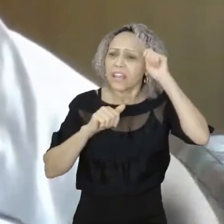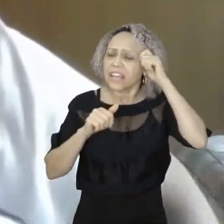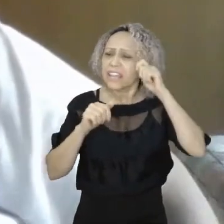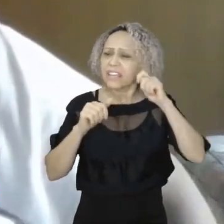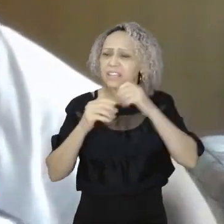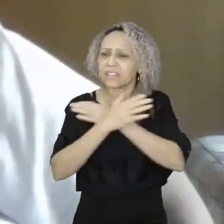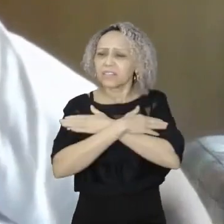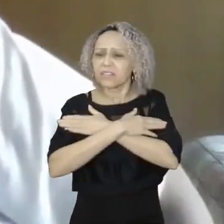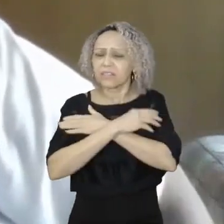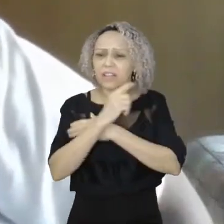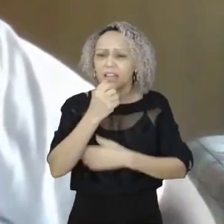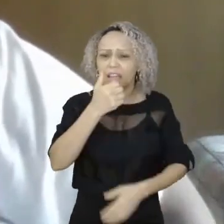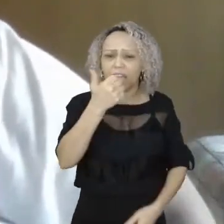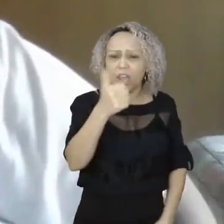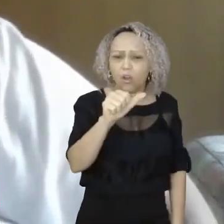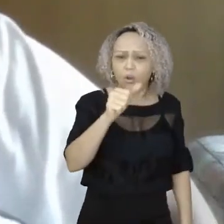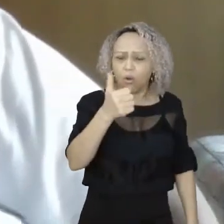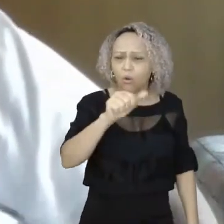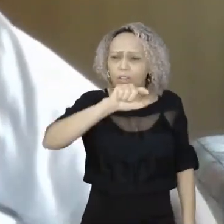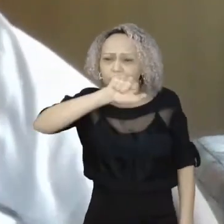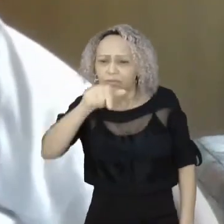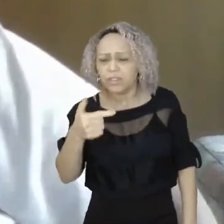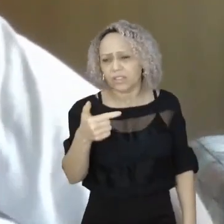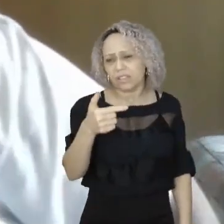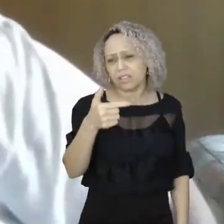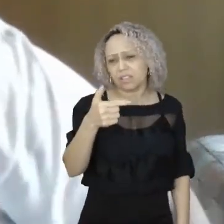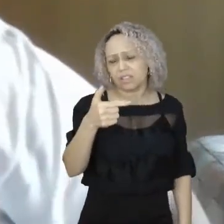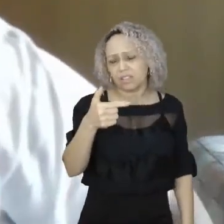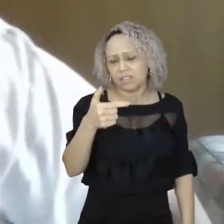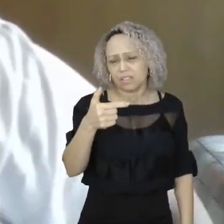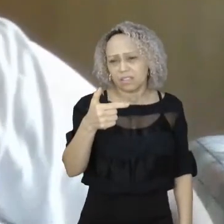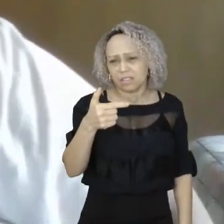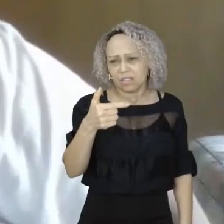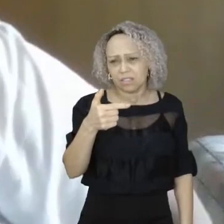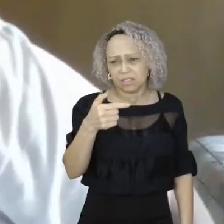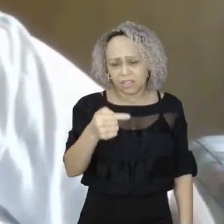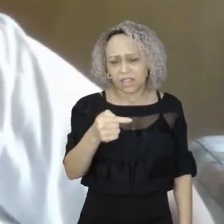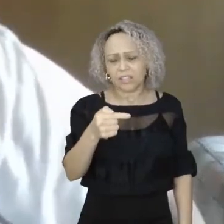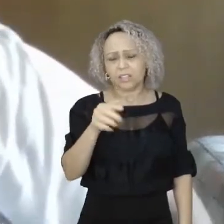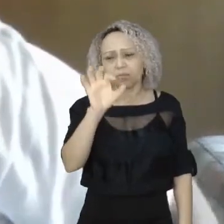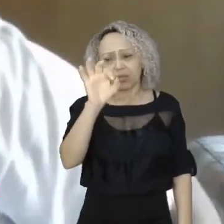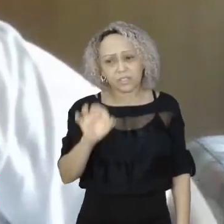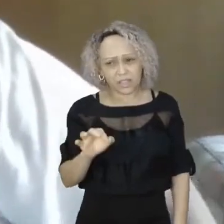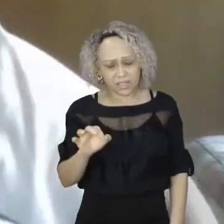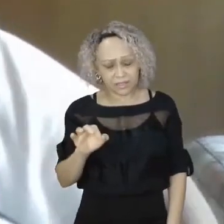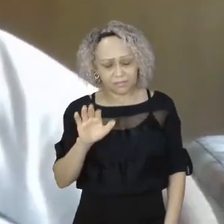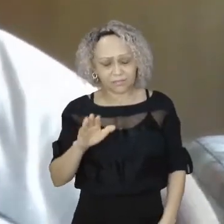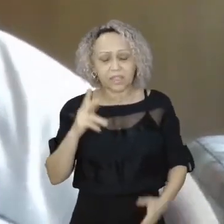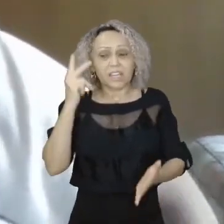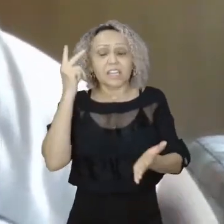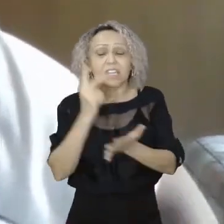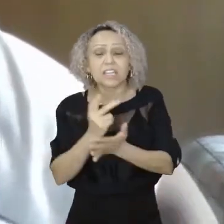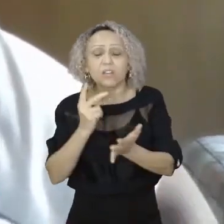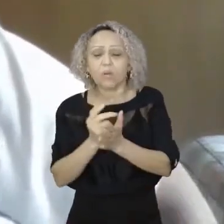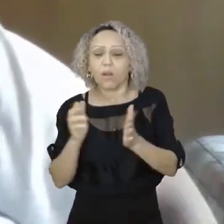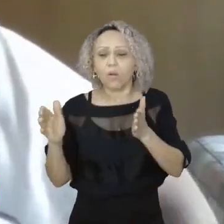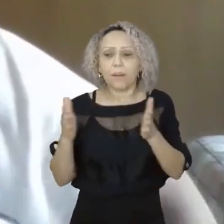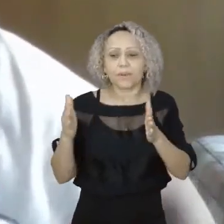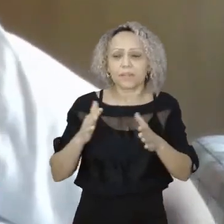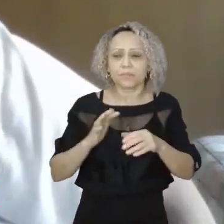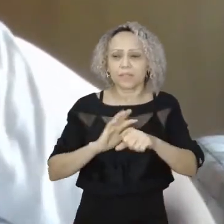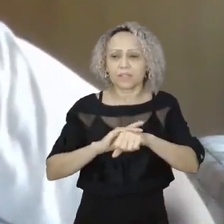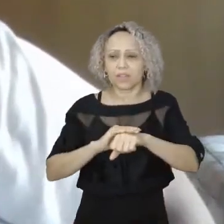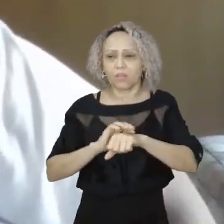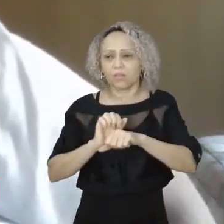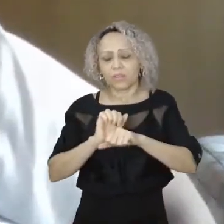11,7%, mesmo percentual dos piores índices durante a pandemia da Covid-19. E